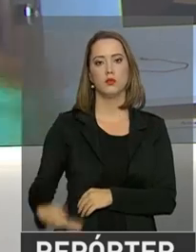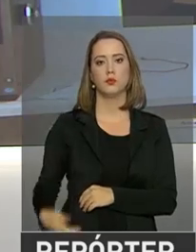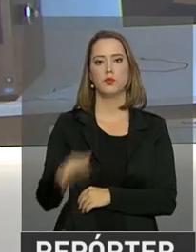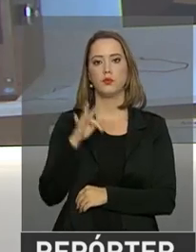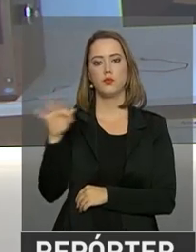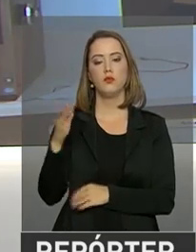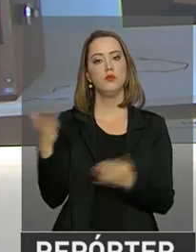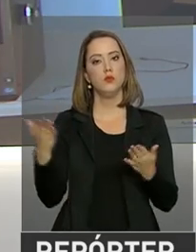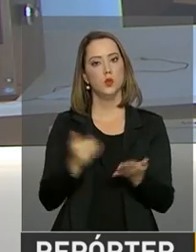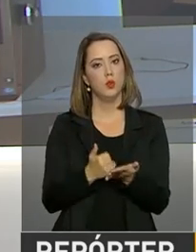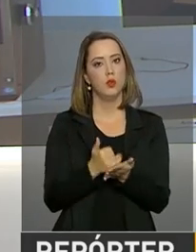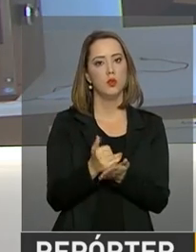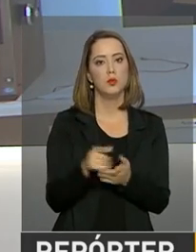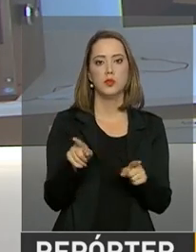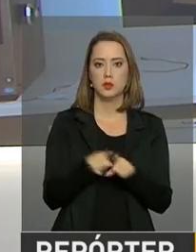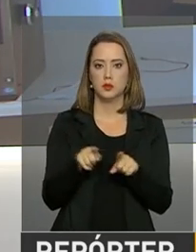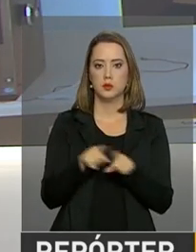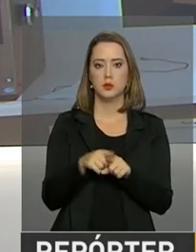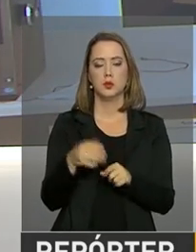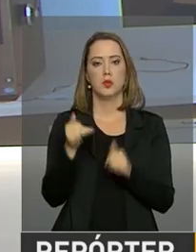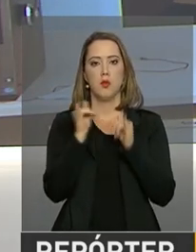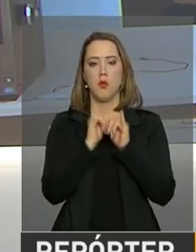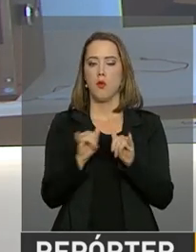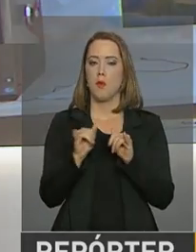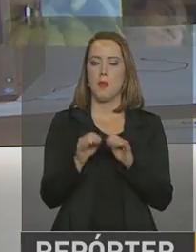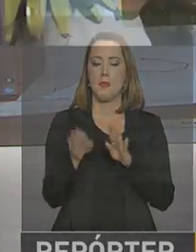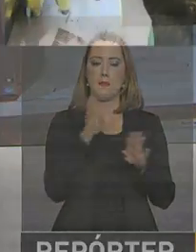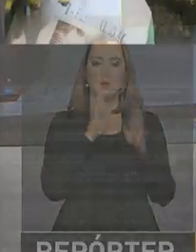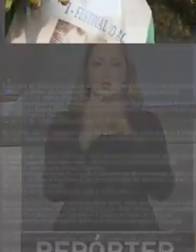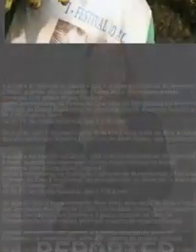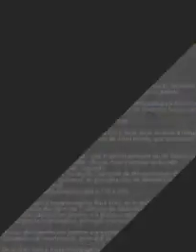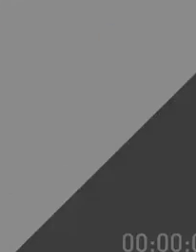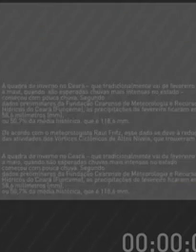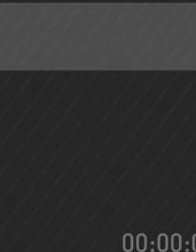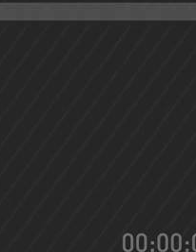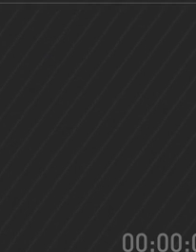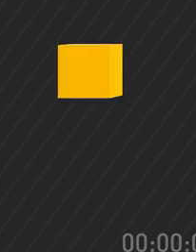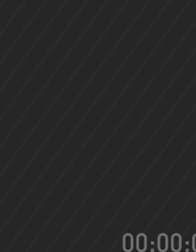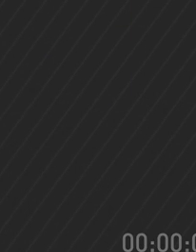federal acompanhe também as novidades em nossas redes sociais